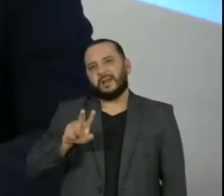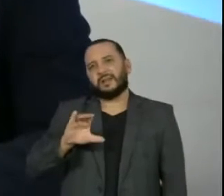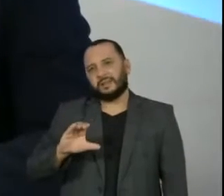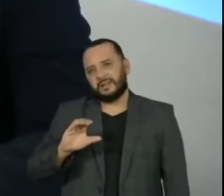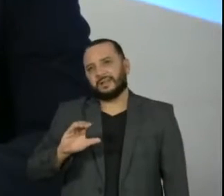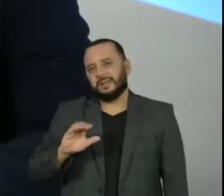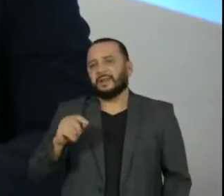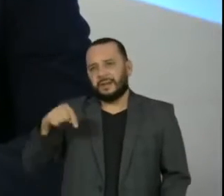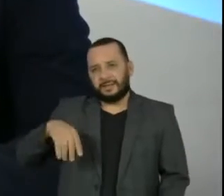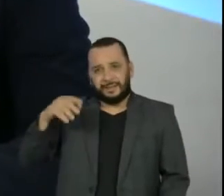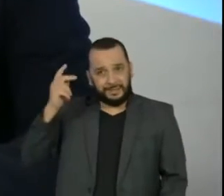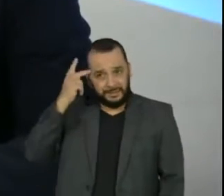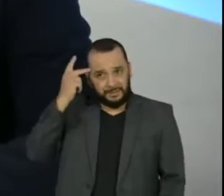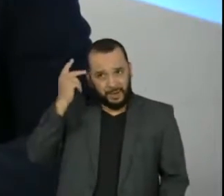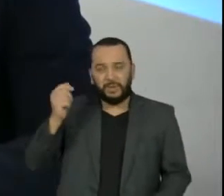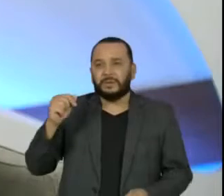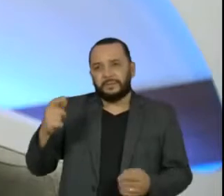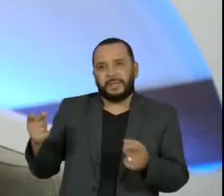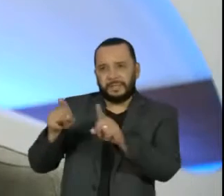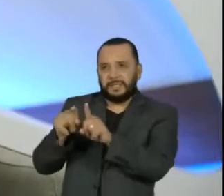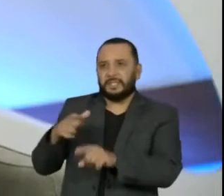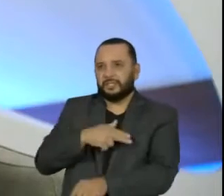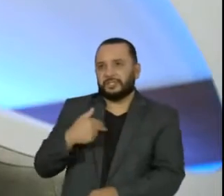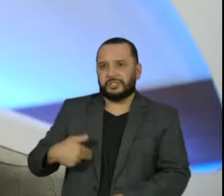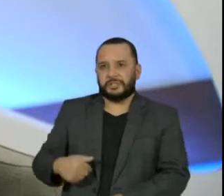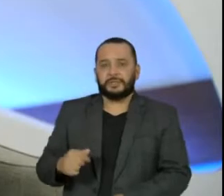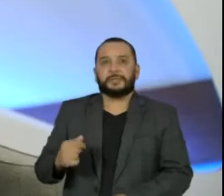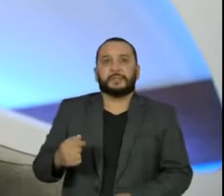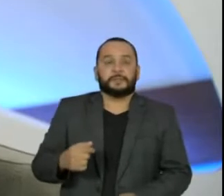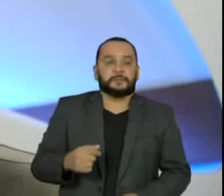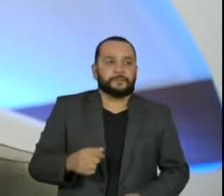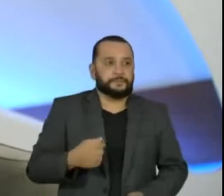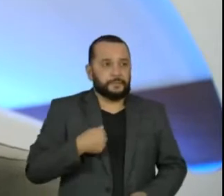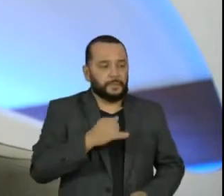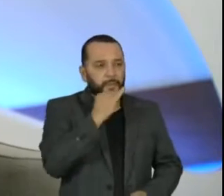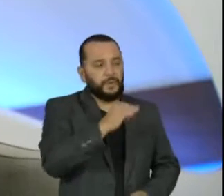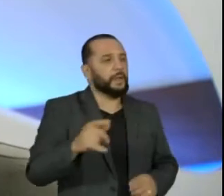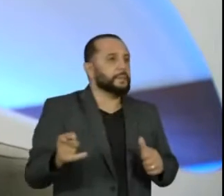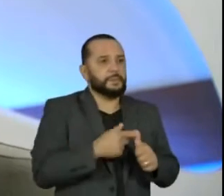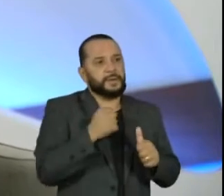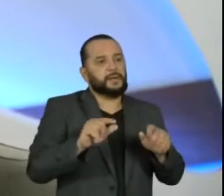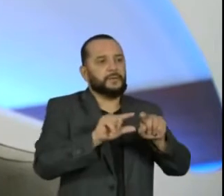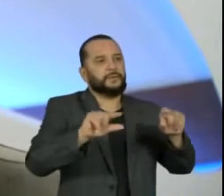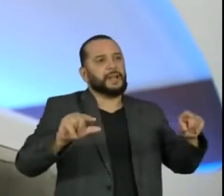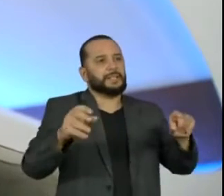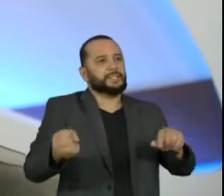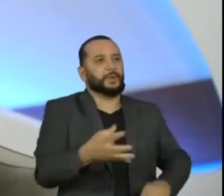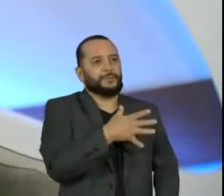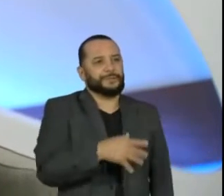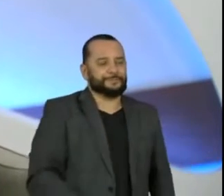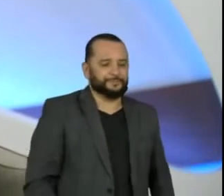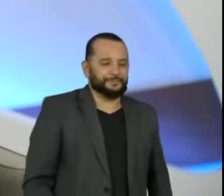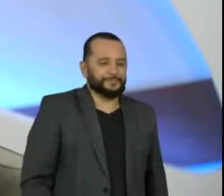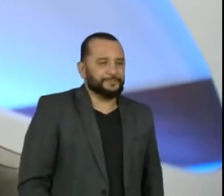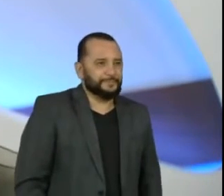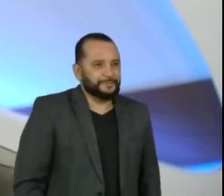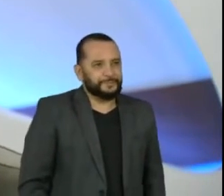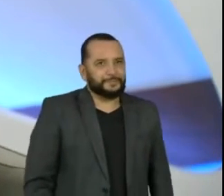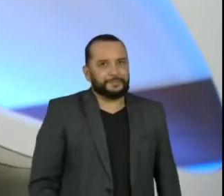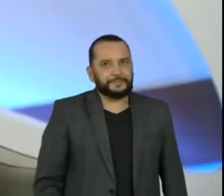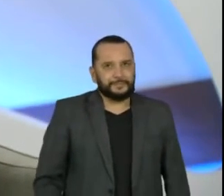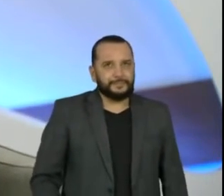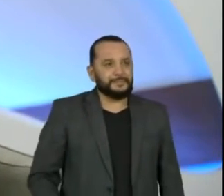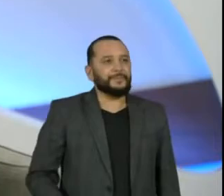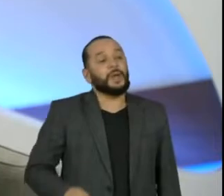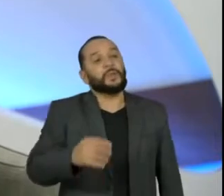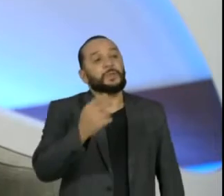com o laboratório chinês. Eu vou falar primeiro uma frase que é nova, tá? Quando 2 não querem,